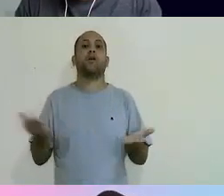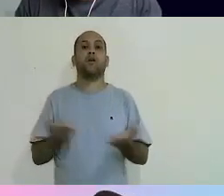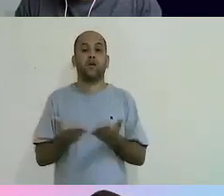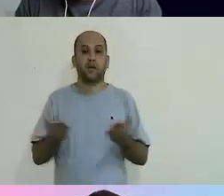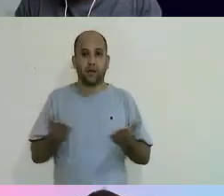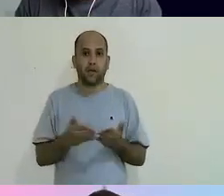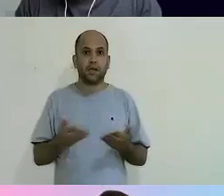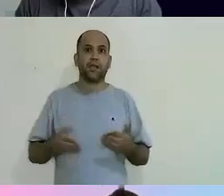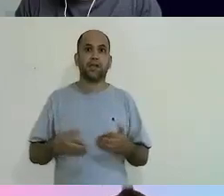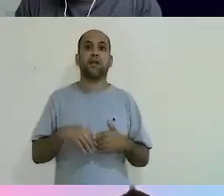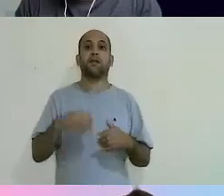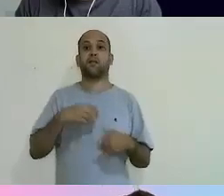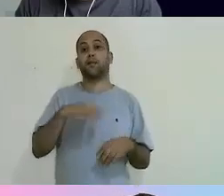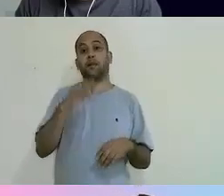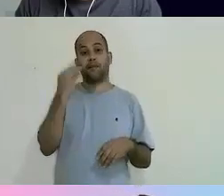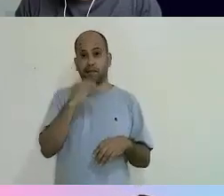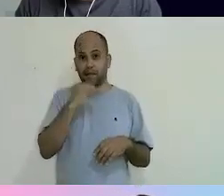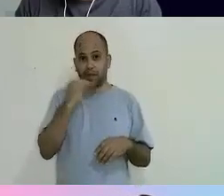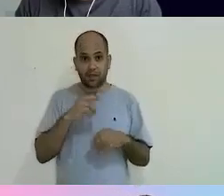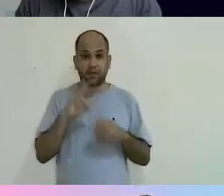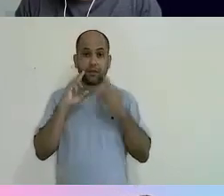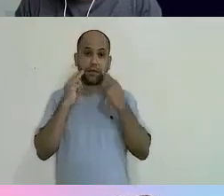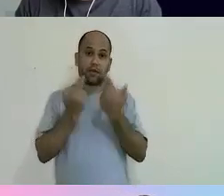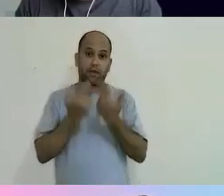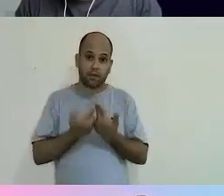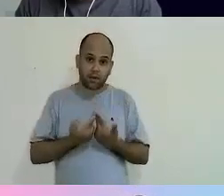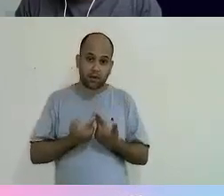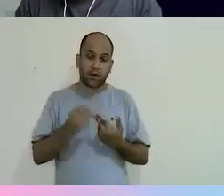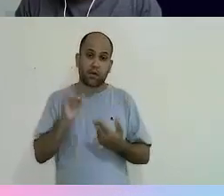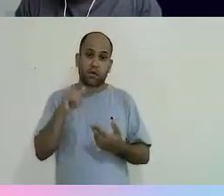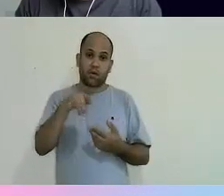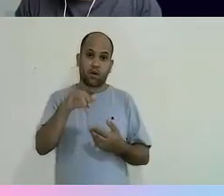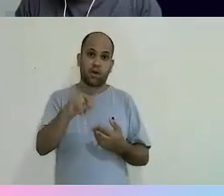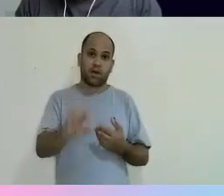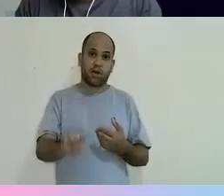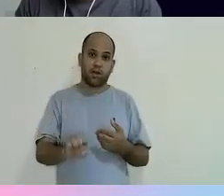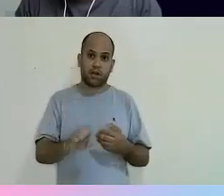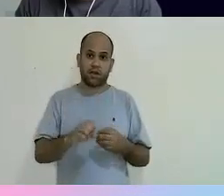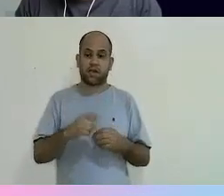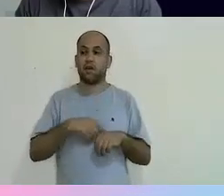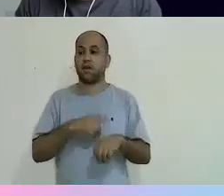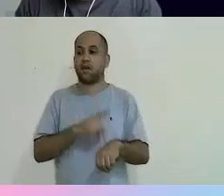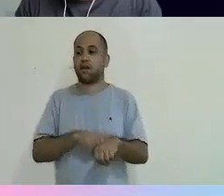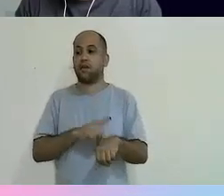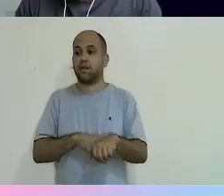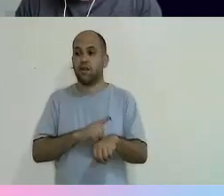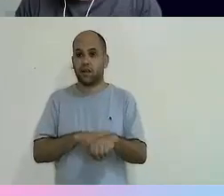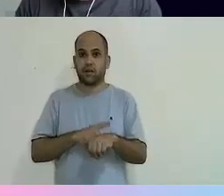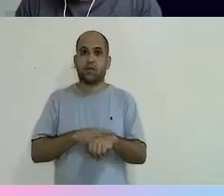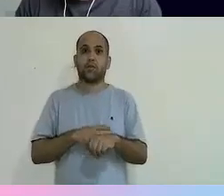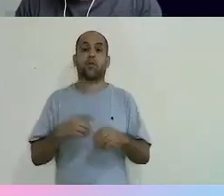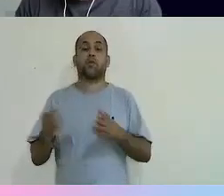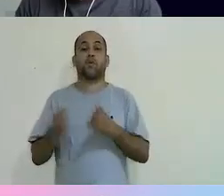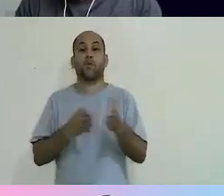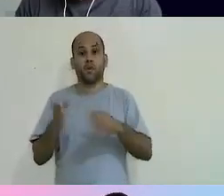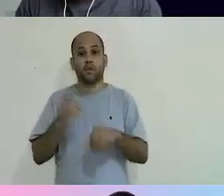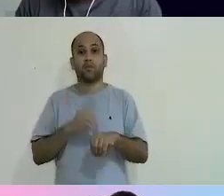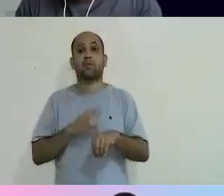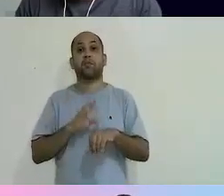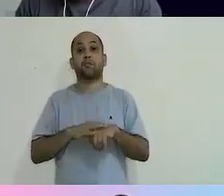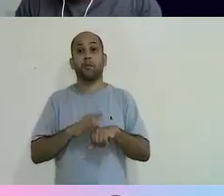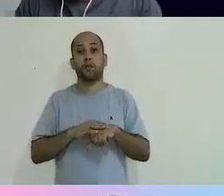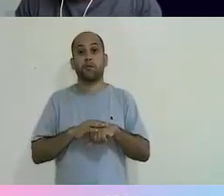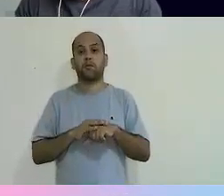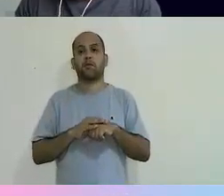você fazer uma reunião online, né? Se você pensar, olha o tempo que você gastava no trânsito, e hoje mesmo no momento